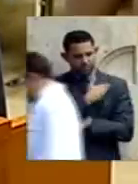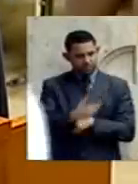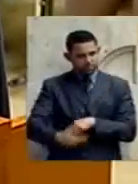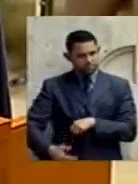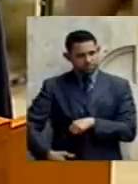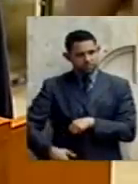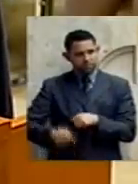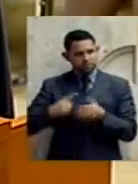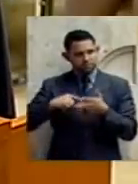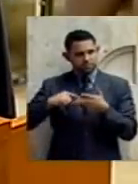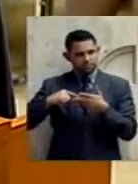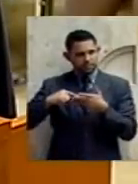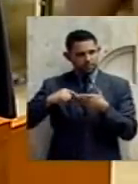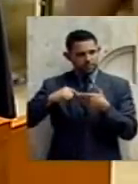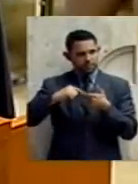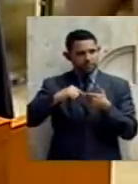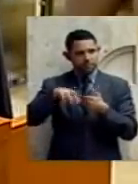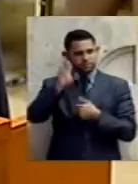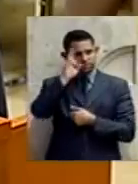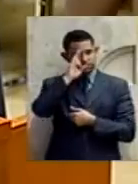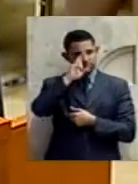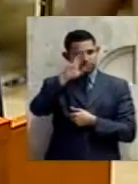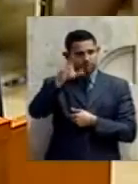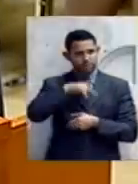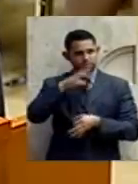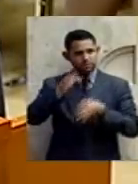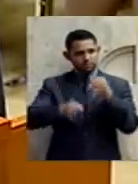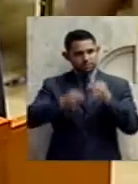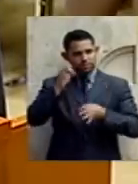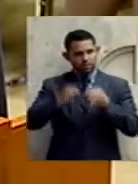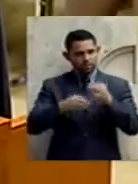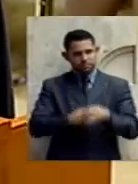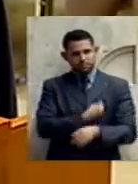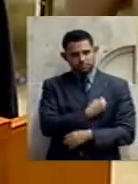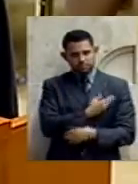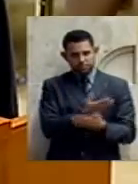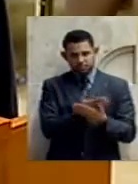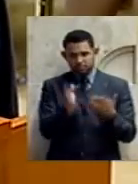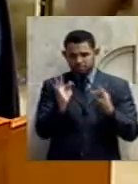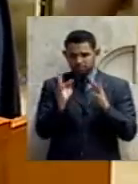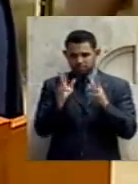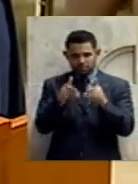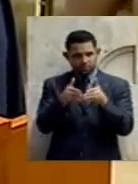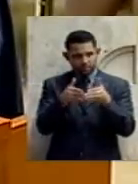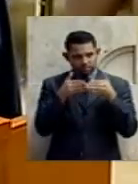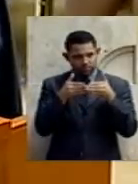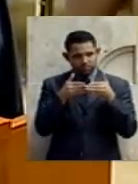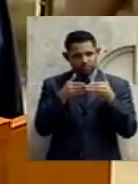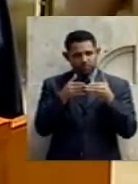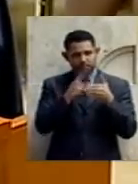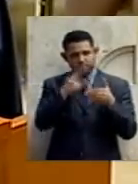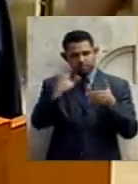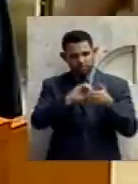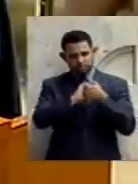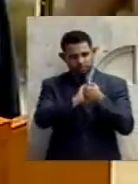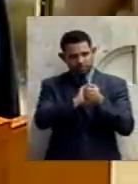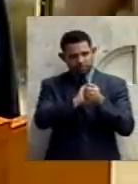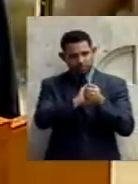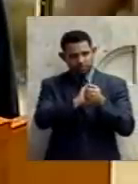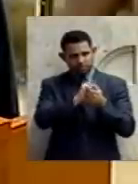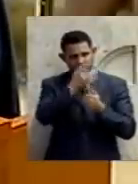de sempre, senhores presidentes de tribunais superiores aqui presentes, os quais peço permissão para saudar nas